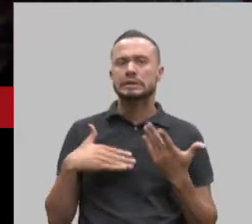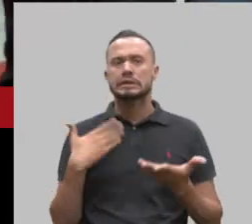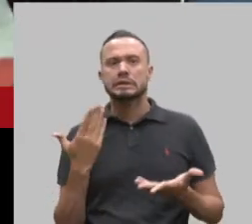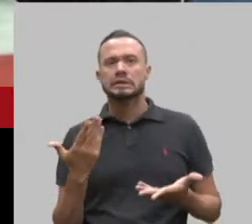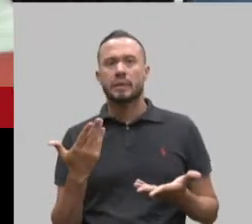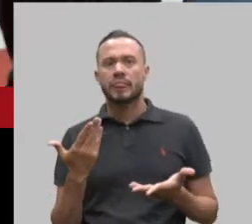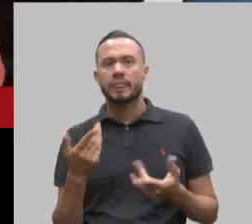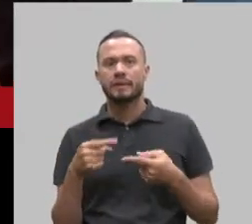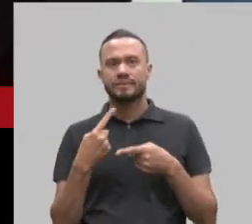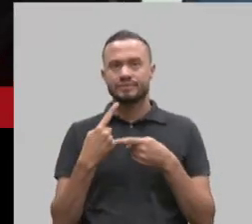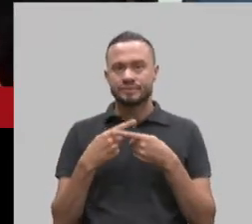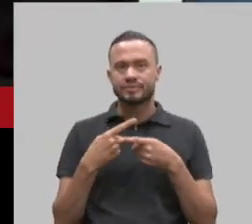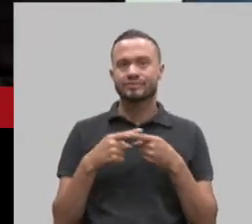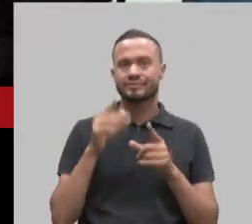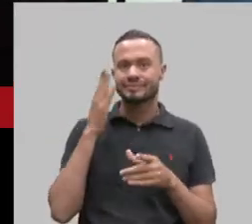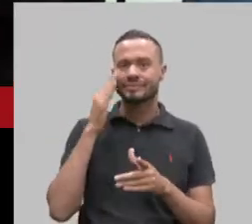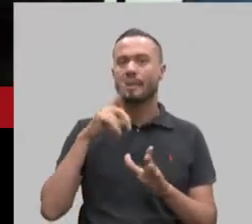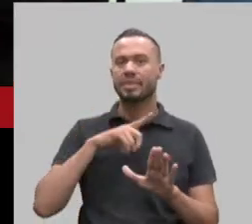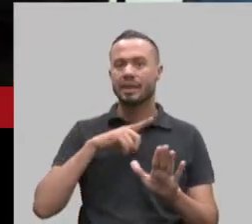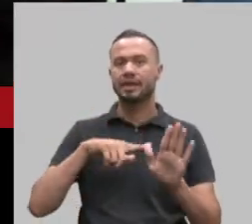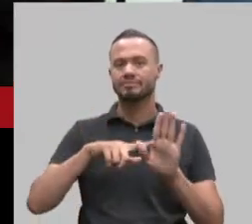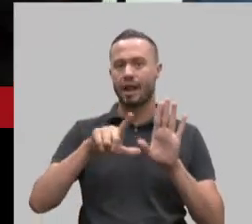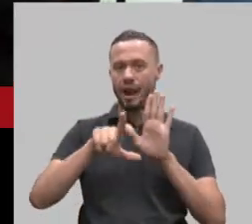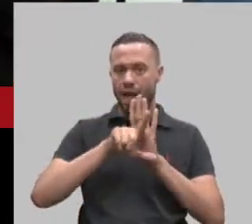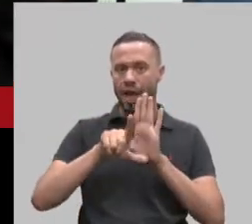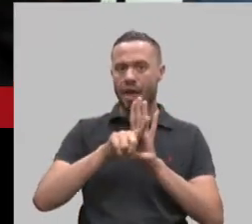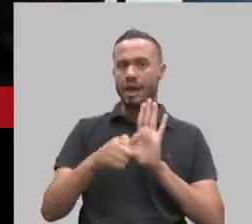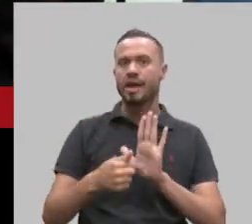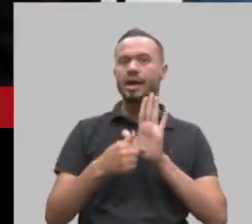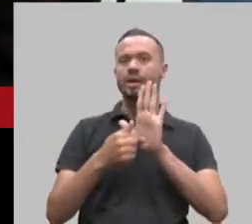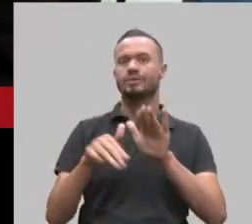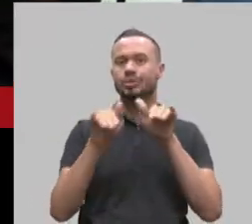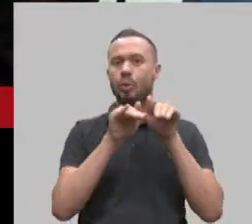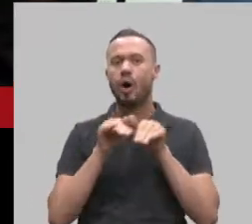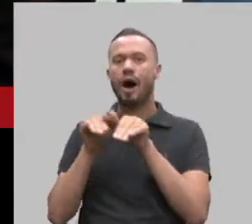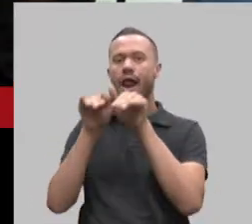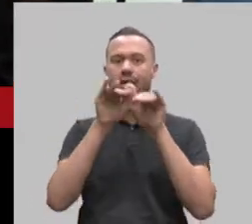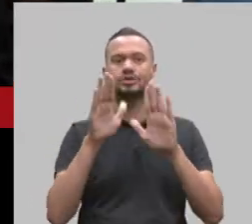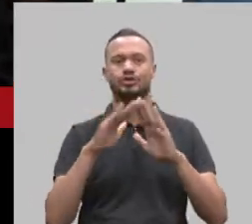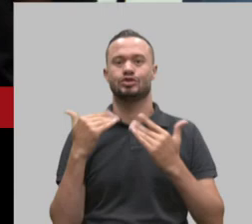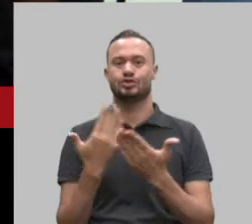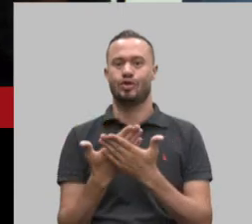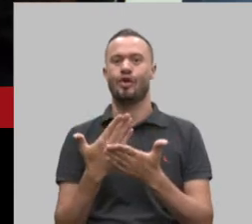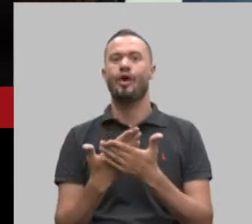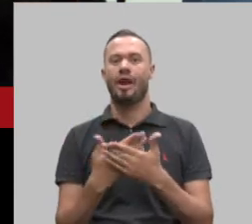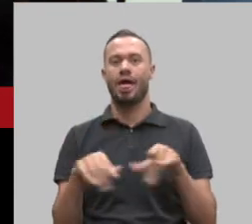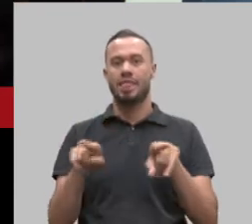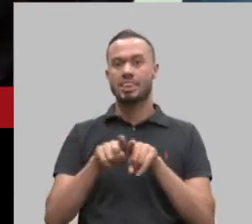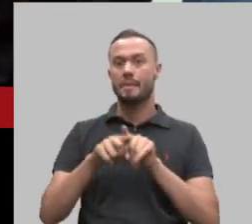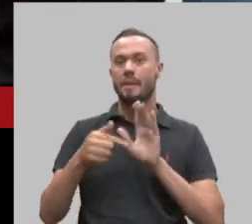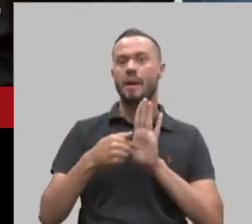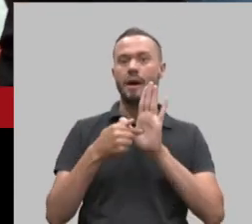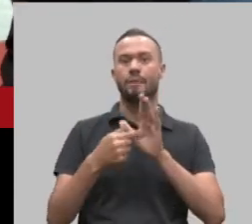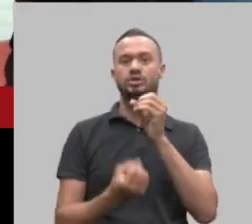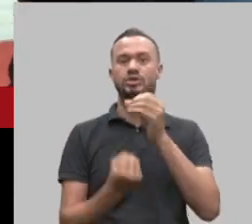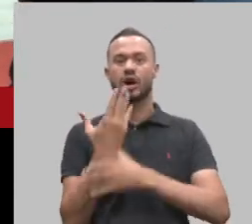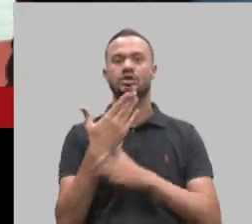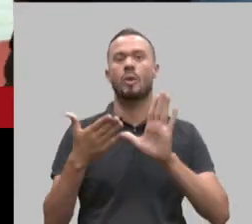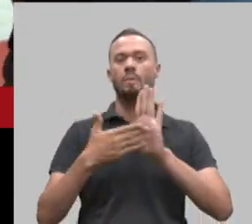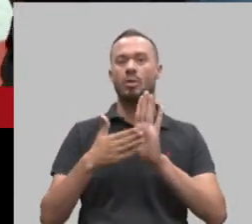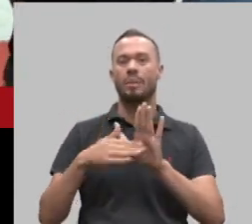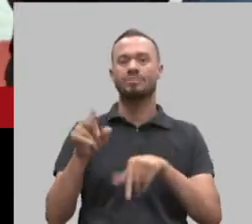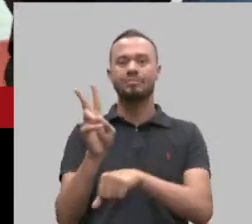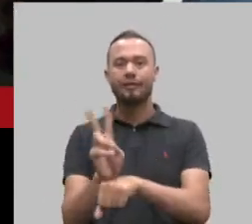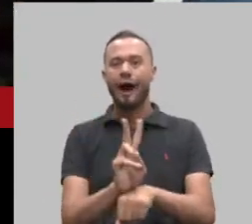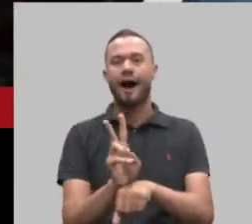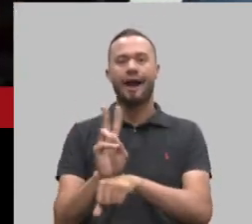tem lei que visa essa Equidade nas escolas e aqui fala sobre a criação de um programa para fis que no caso